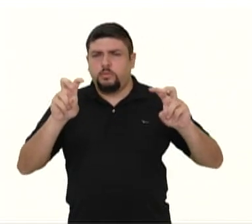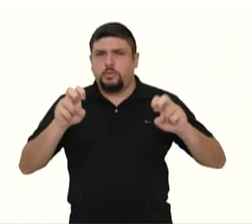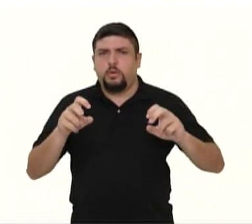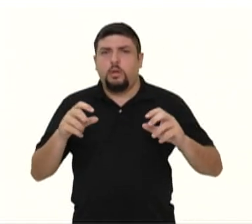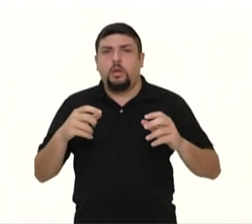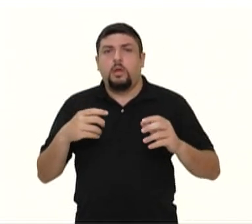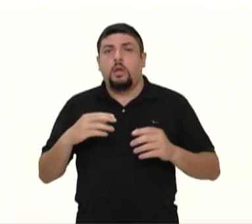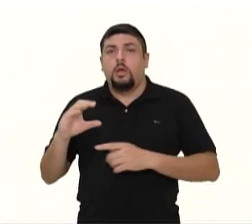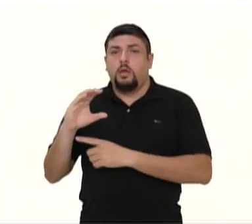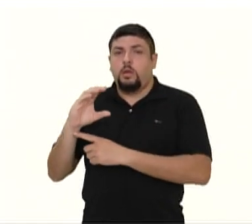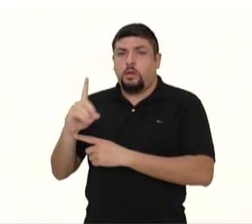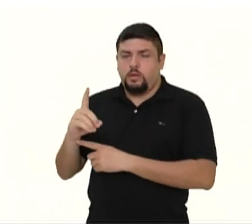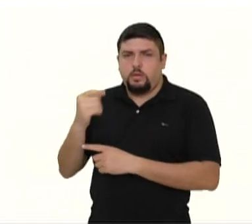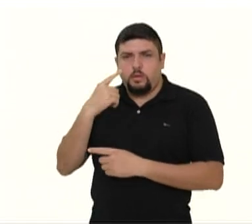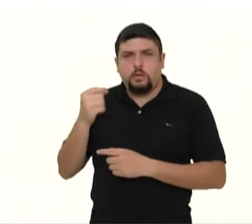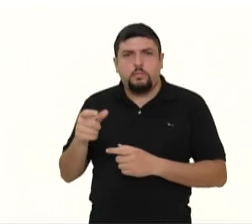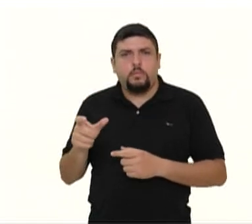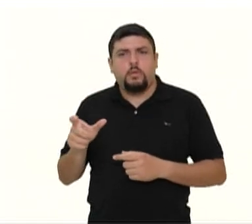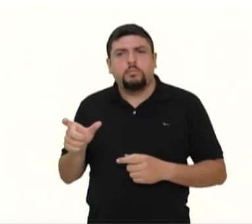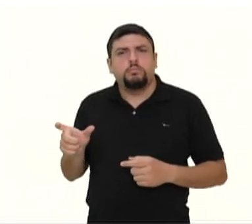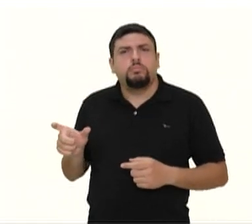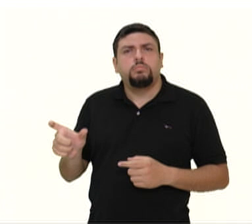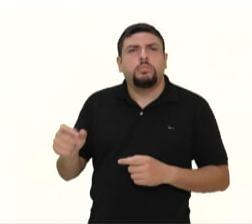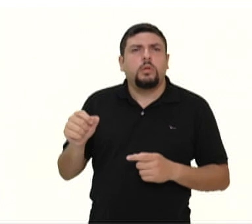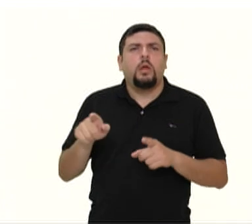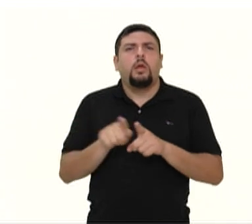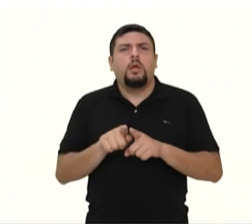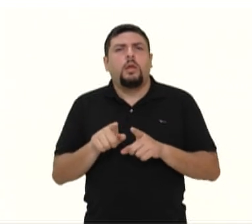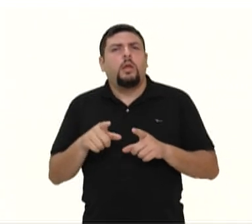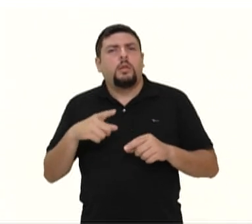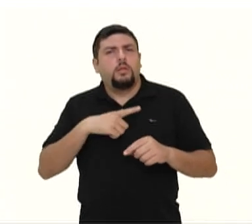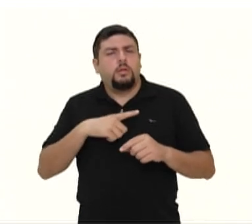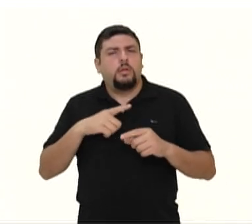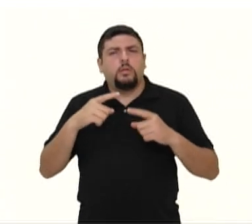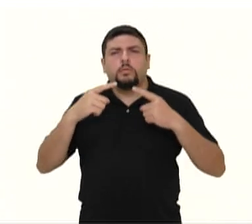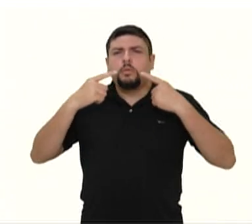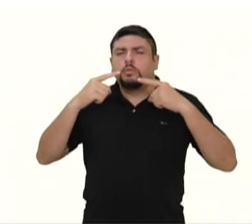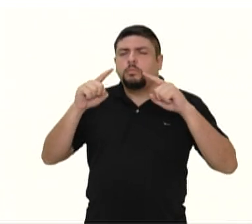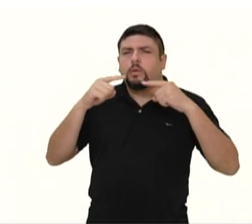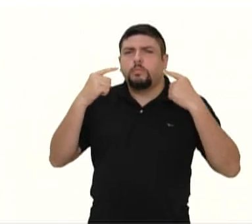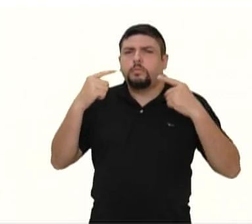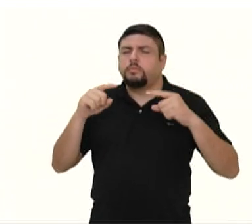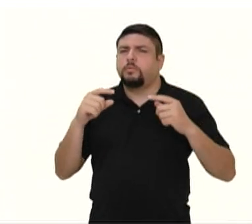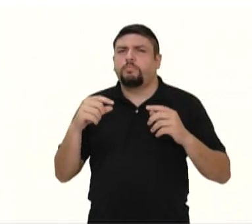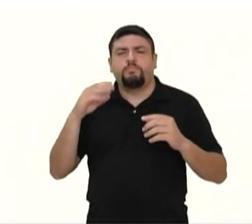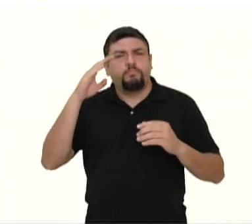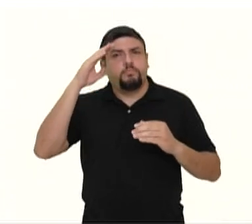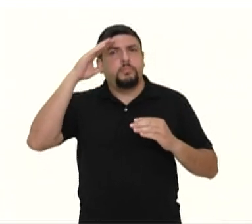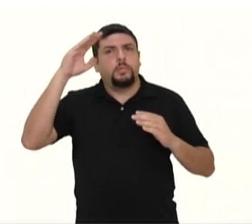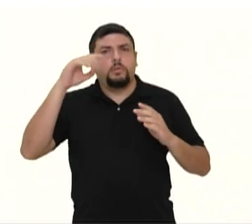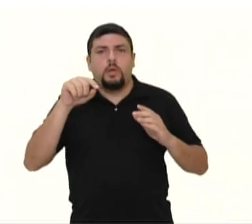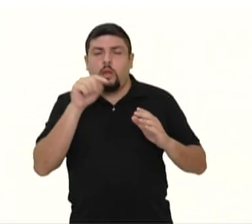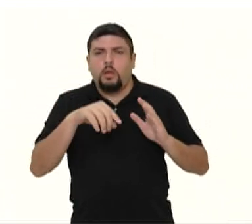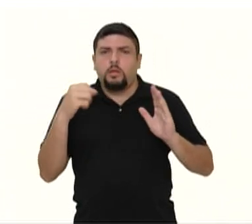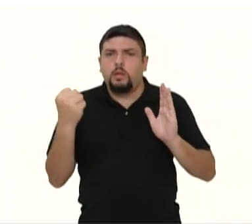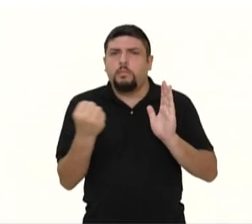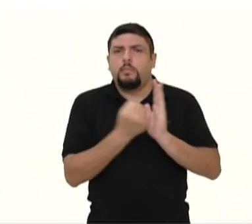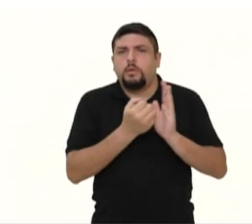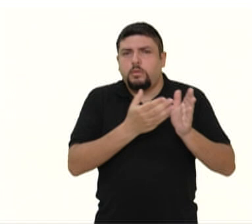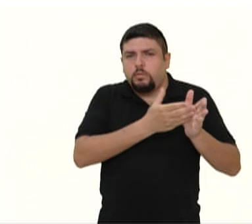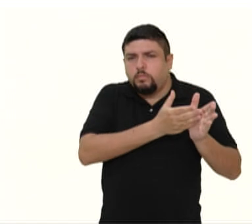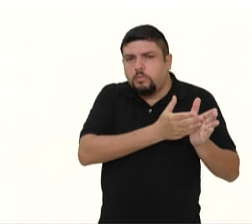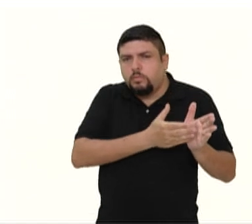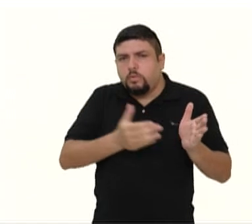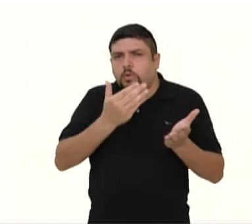álbum também tem o nome da música, essa música-chave aí, considerada marco inicial da Bossa